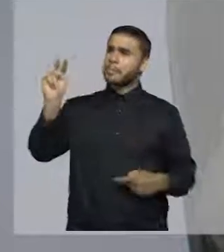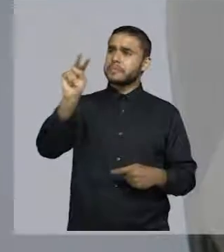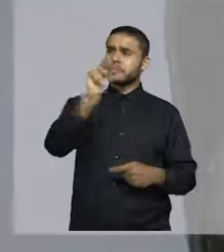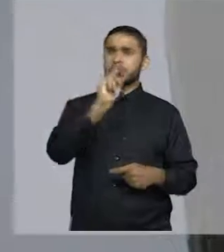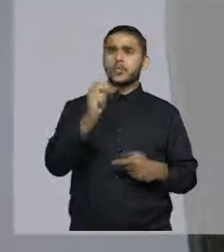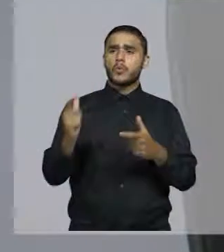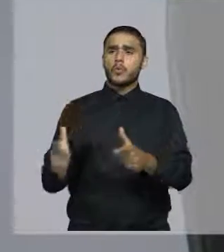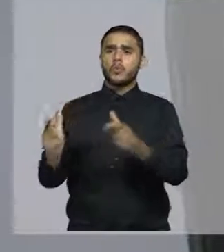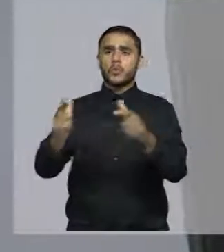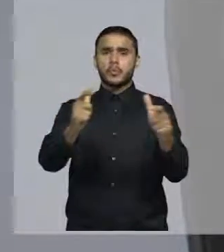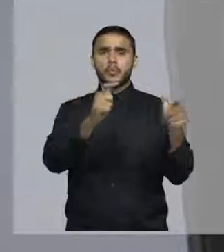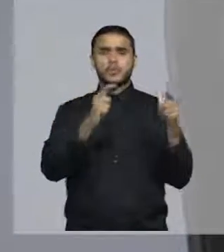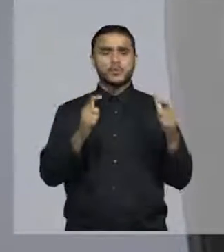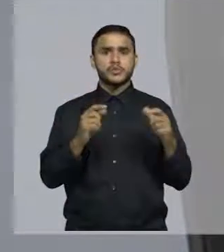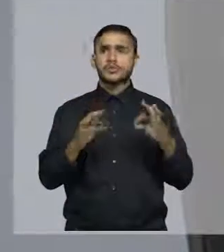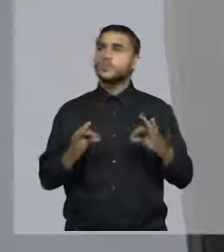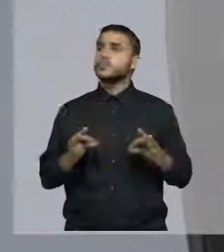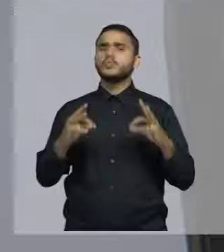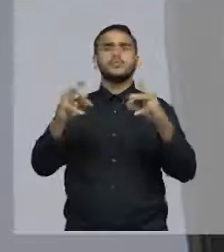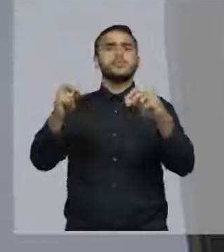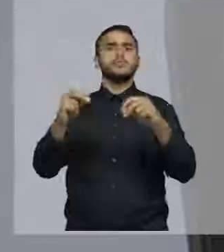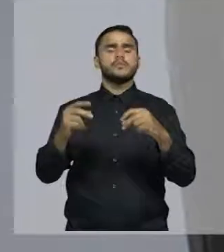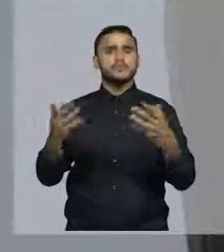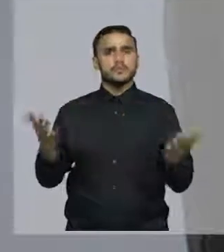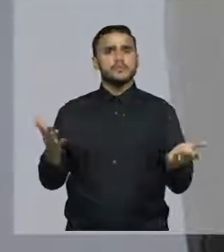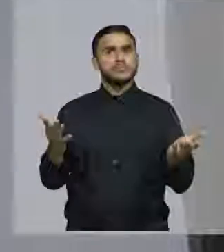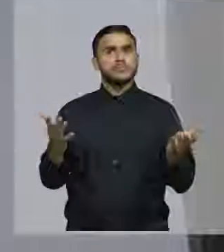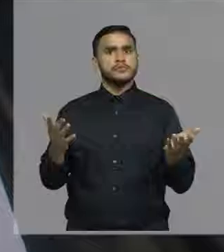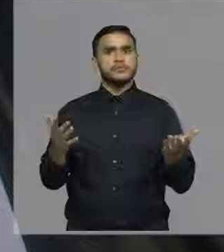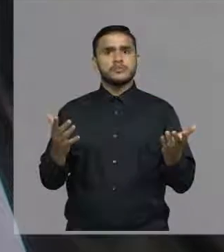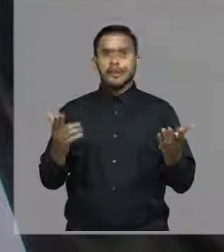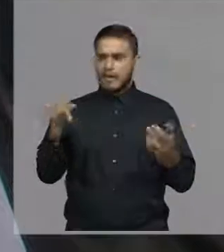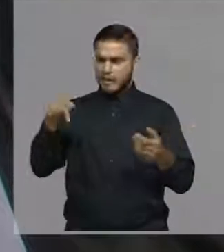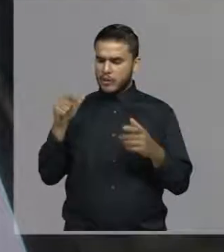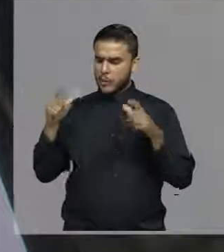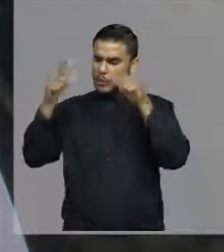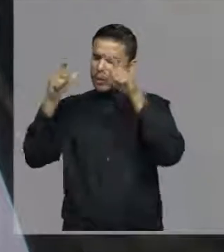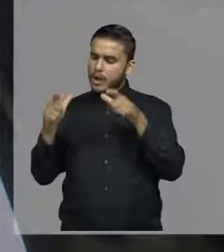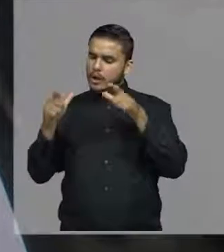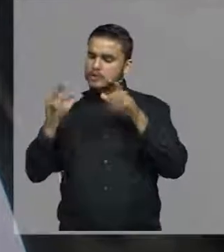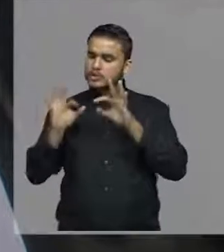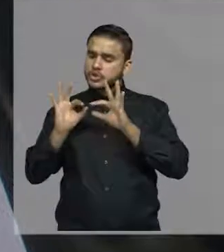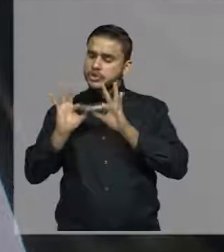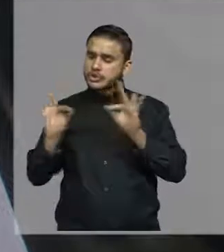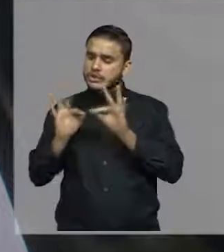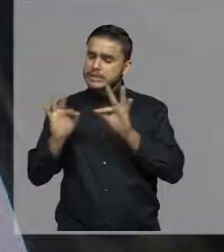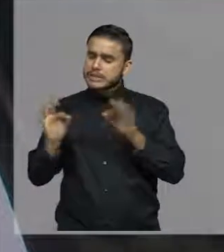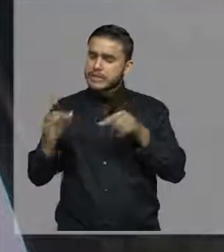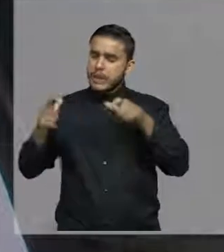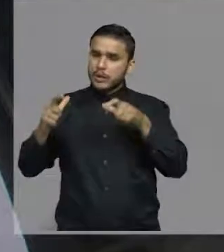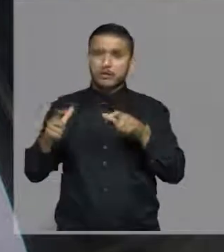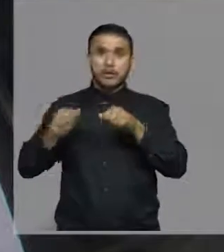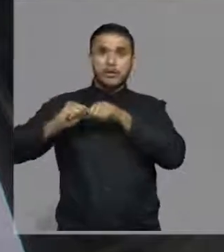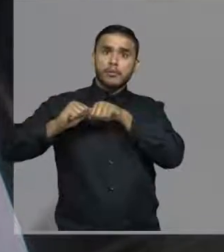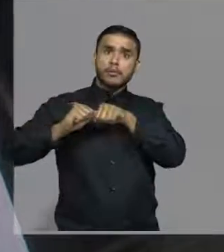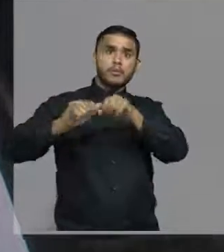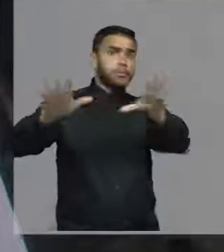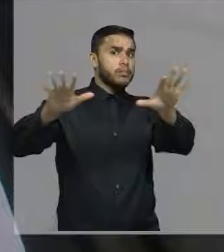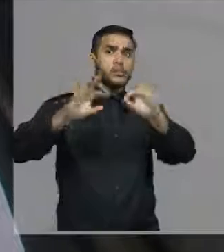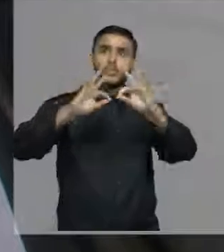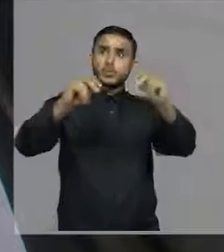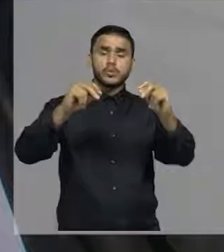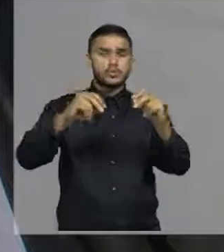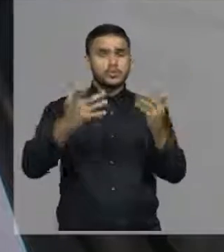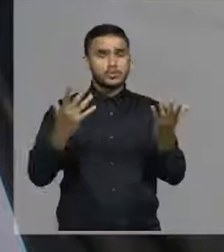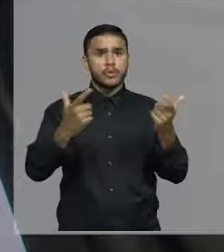determinados espaços, né? Ultimamente agora, esse que nós estamos trazendo como pauta, ele se espalhou pela cidade como um